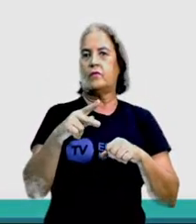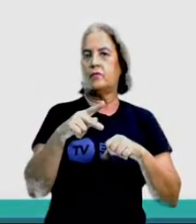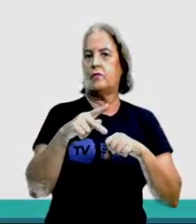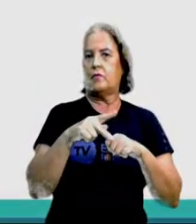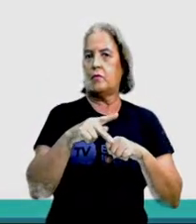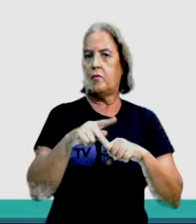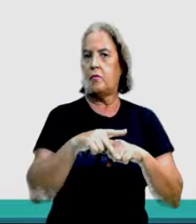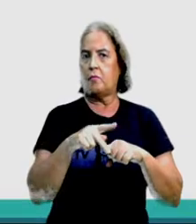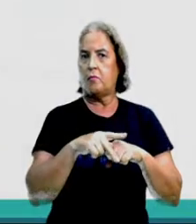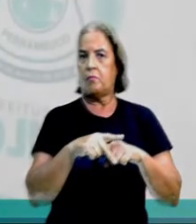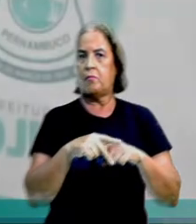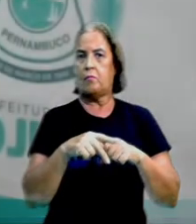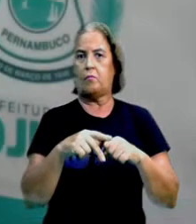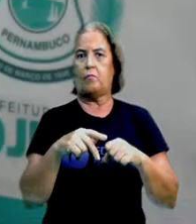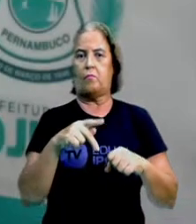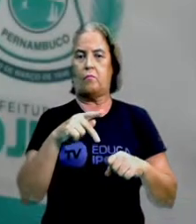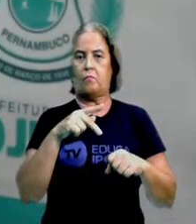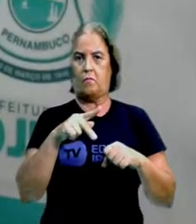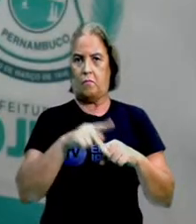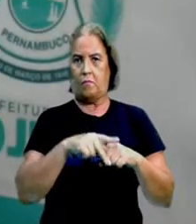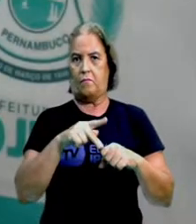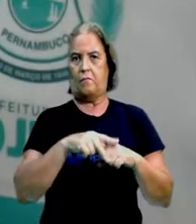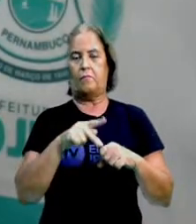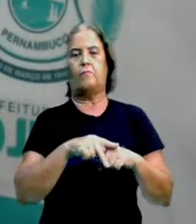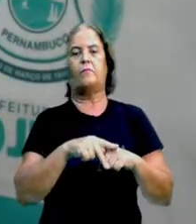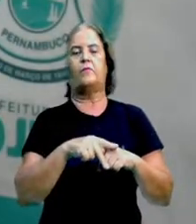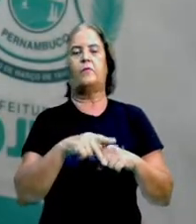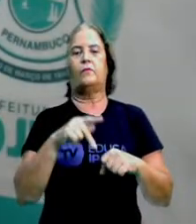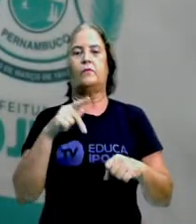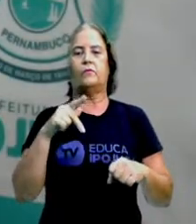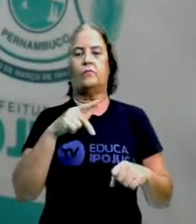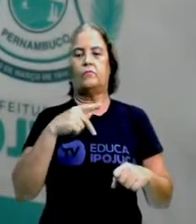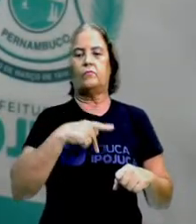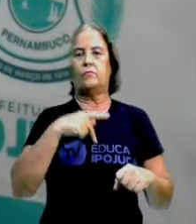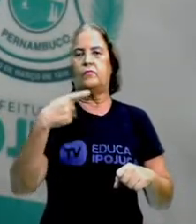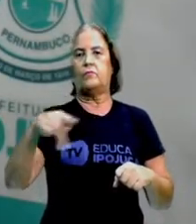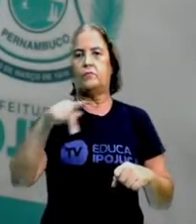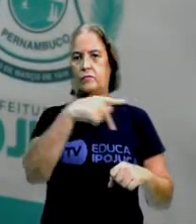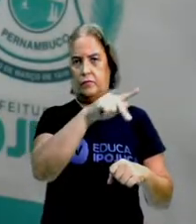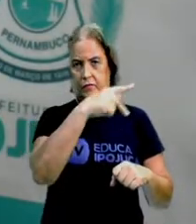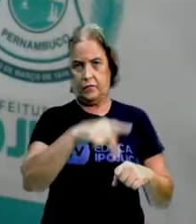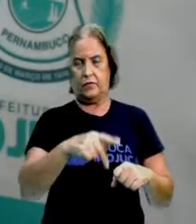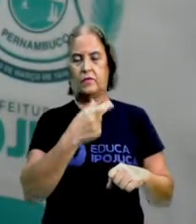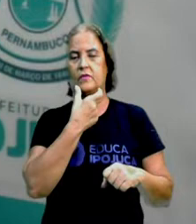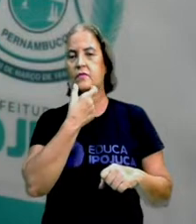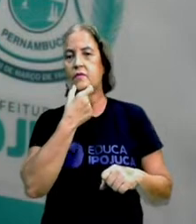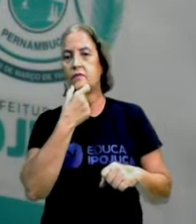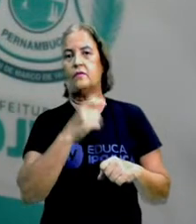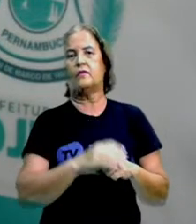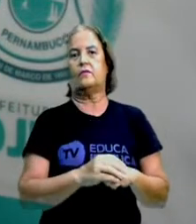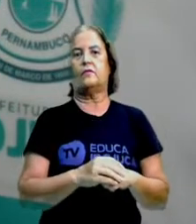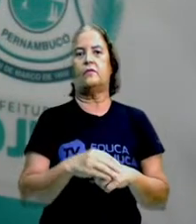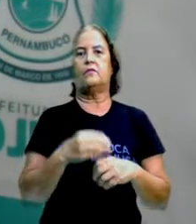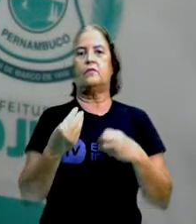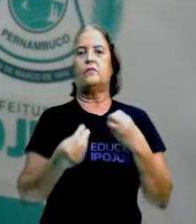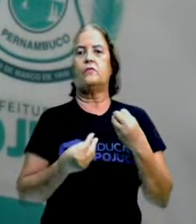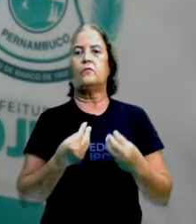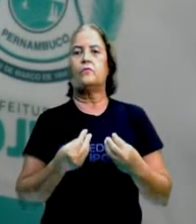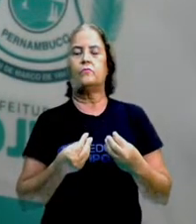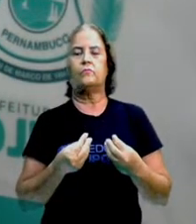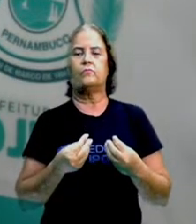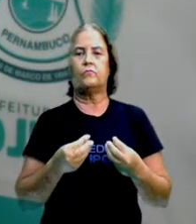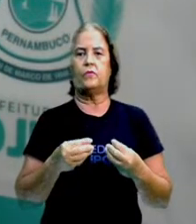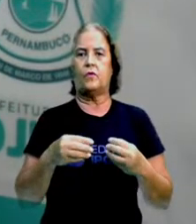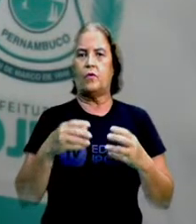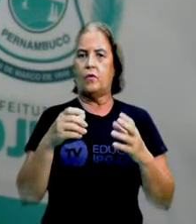adjective, ou seja, nós vamos estudar os pronomes possessivos da língua inglesa. Então, como sempre, eu gosto